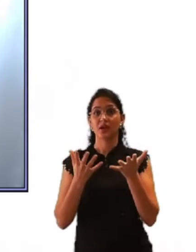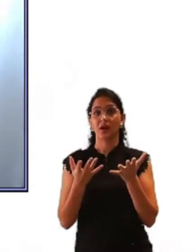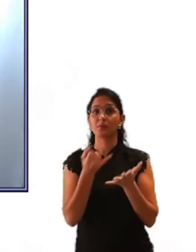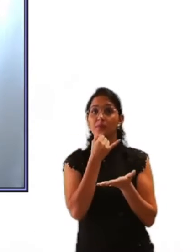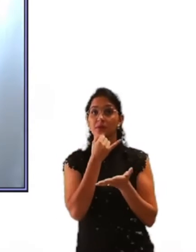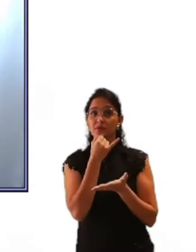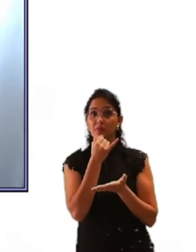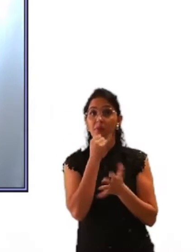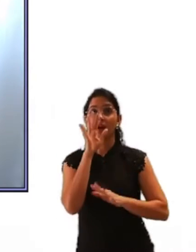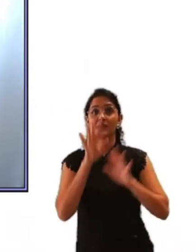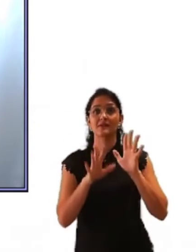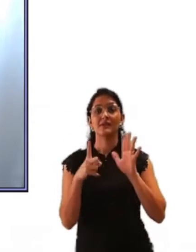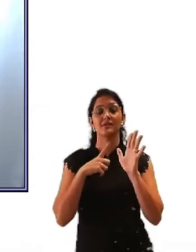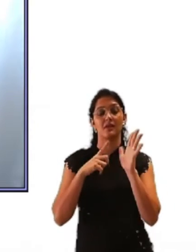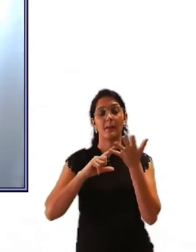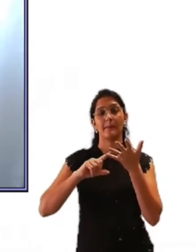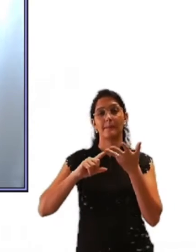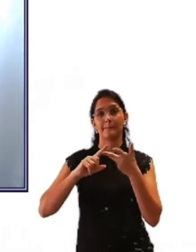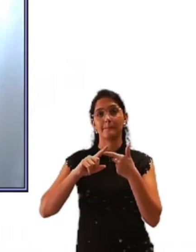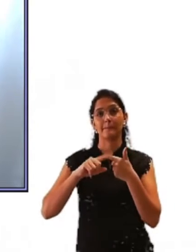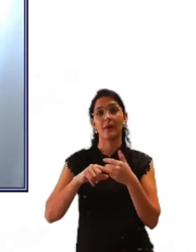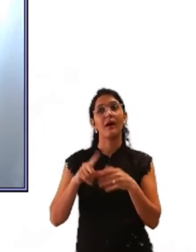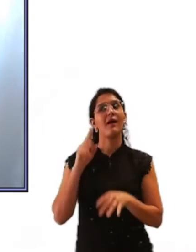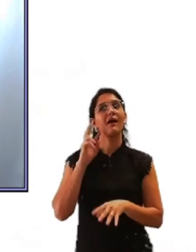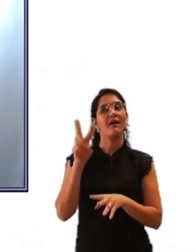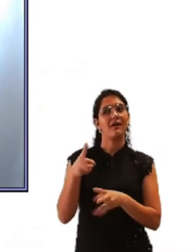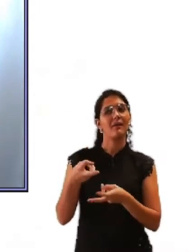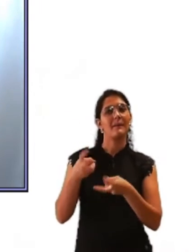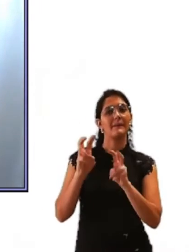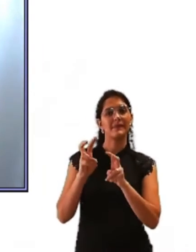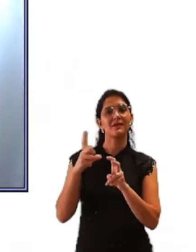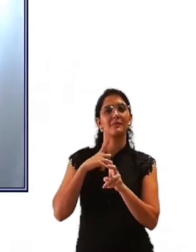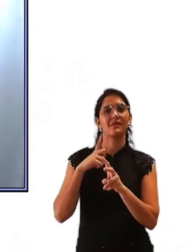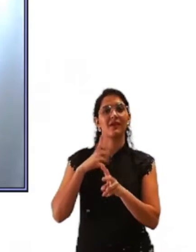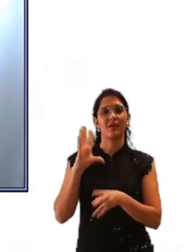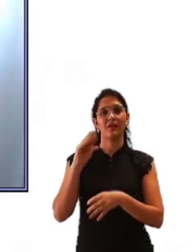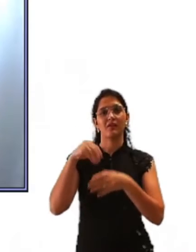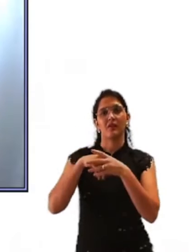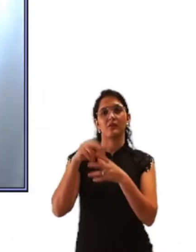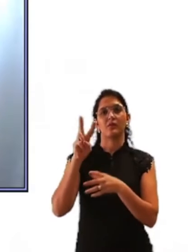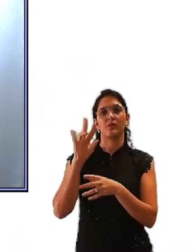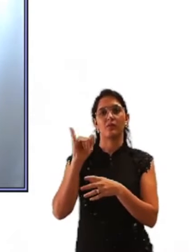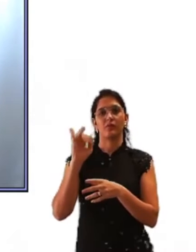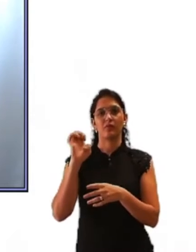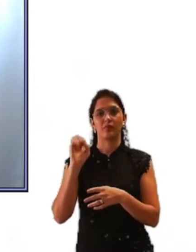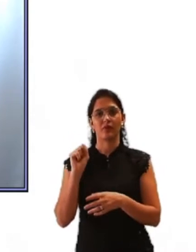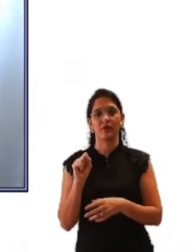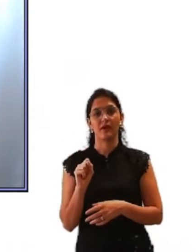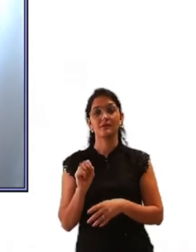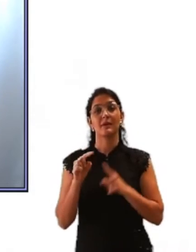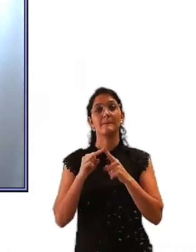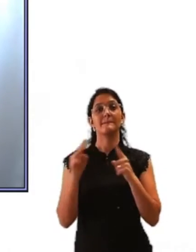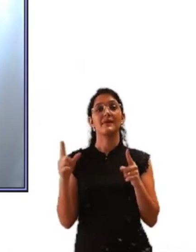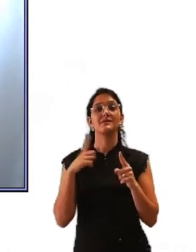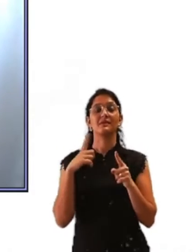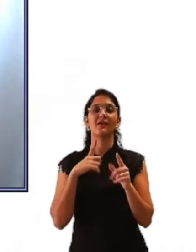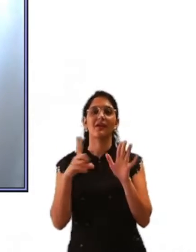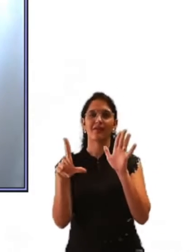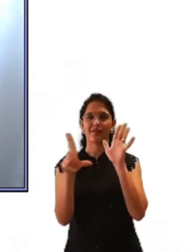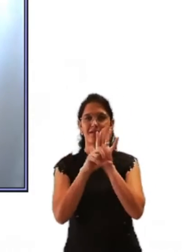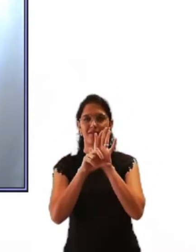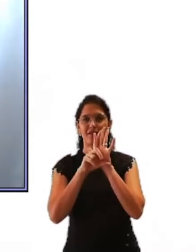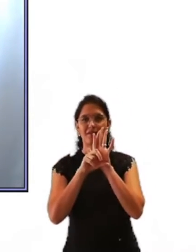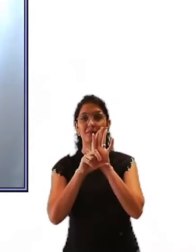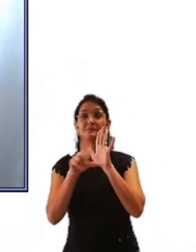na perspectiva de vieses, né? Por essa abordagem extrajurídica, mas que acaba que na lei a gente consegue